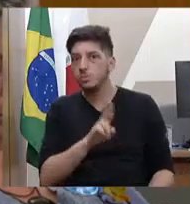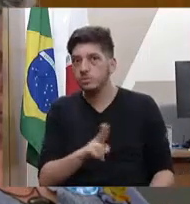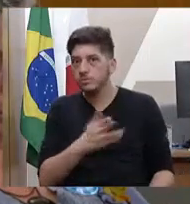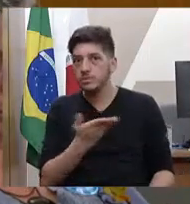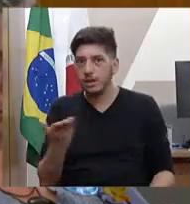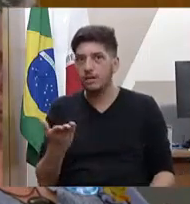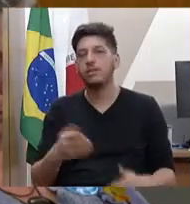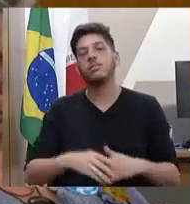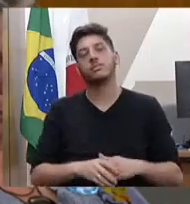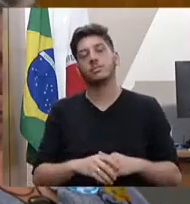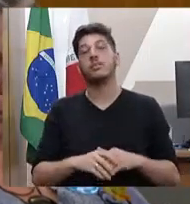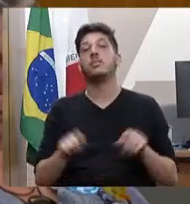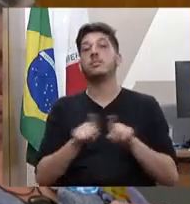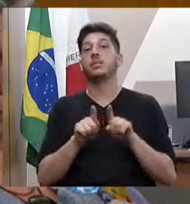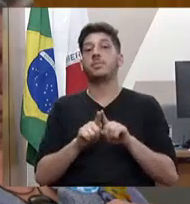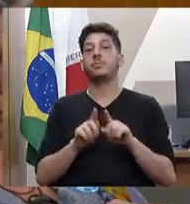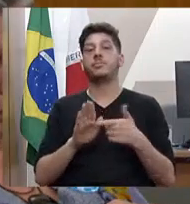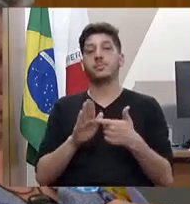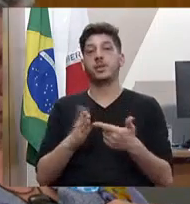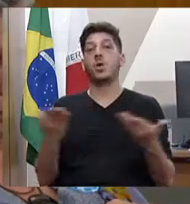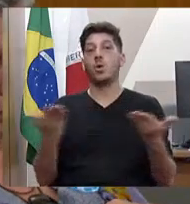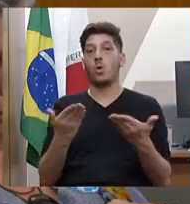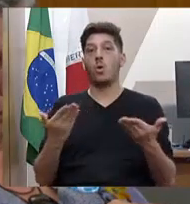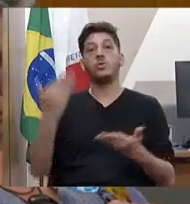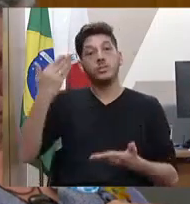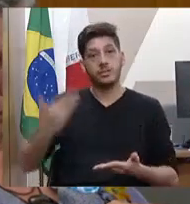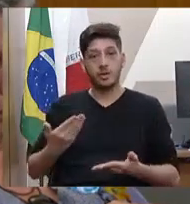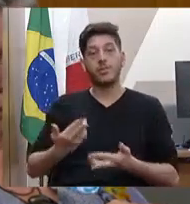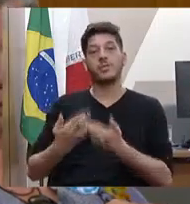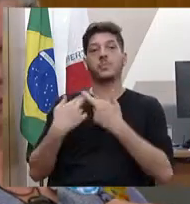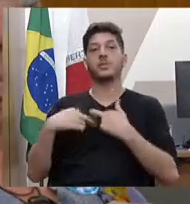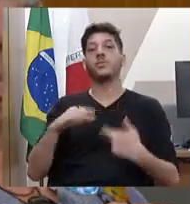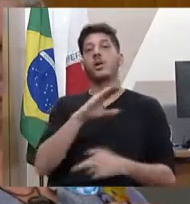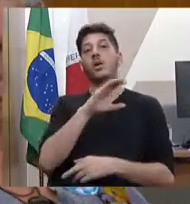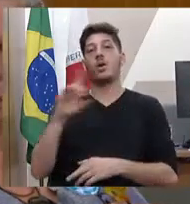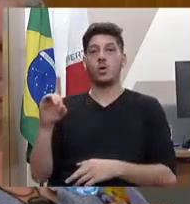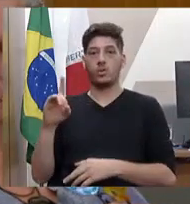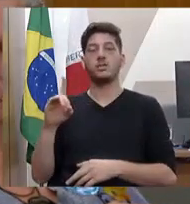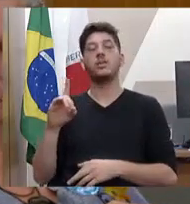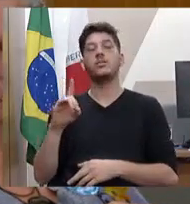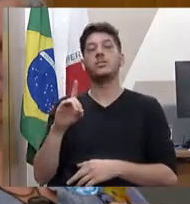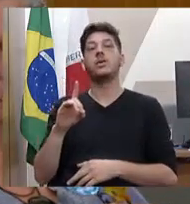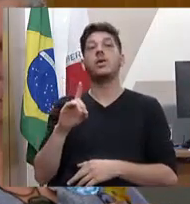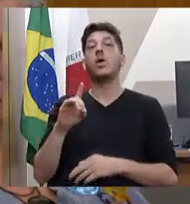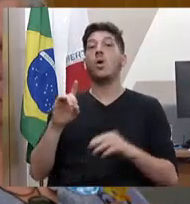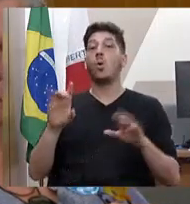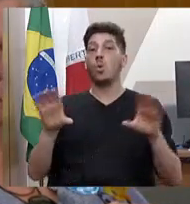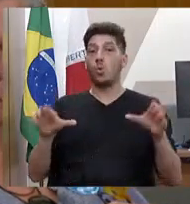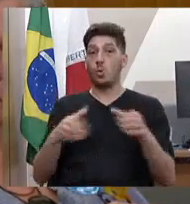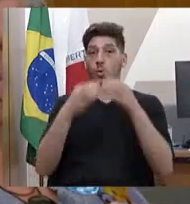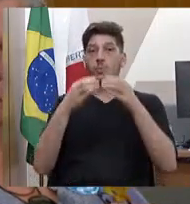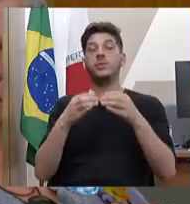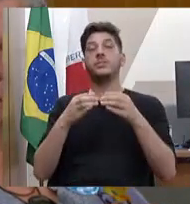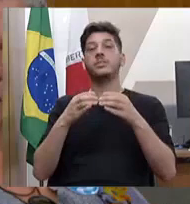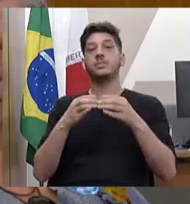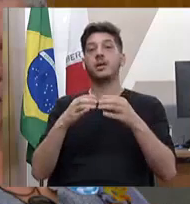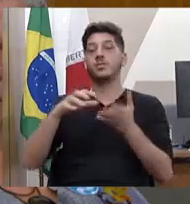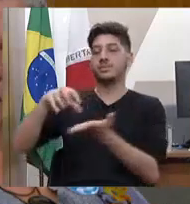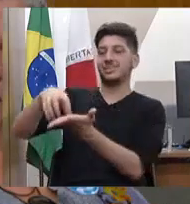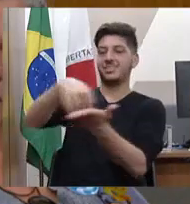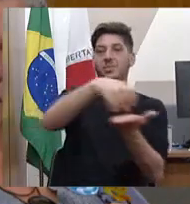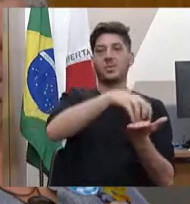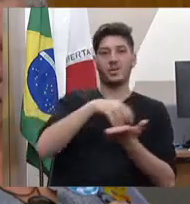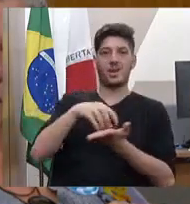Eu hoje estou né como coordenador assiste Estadual comissão intercessorial de saúde